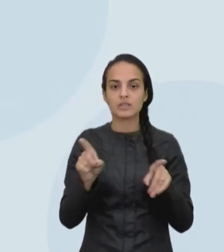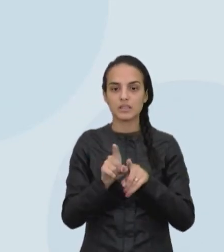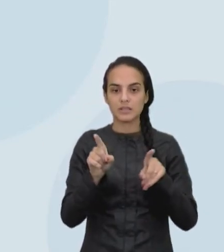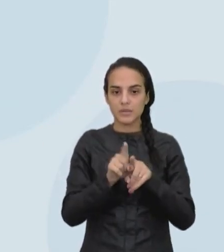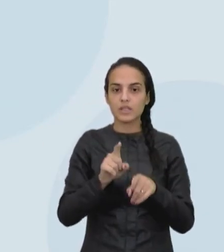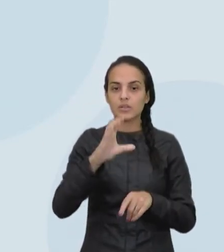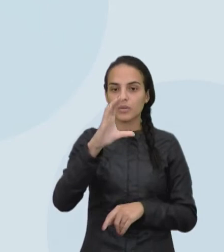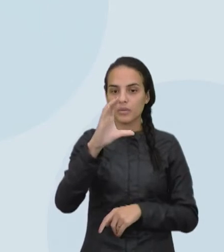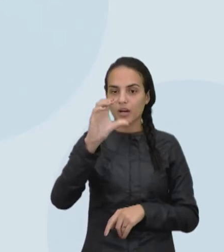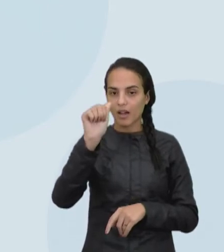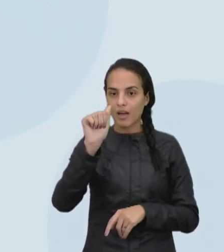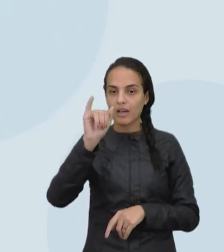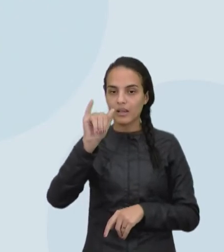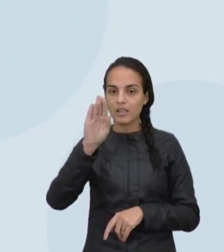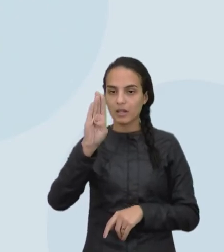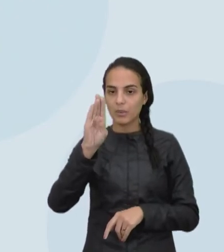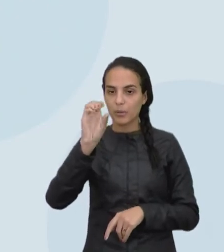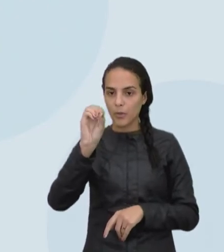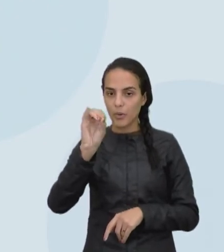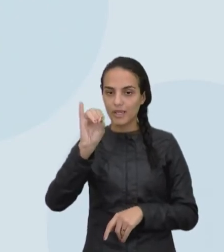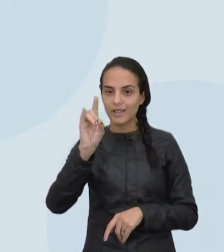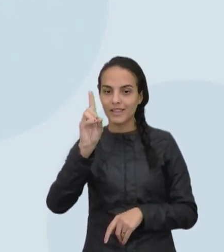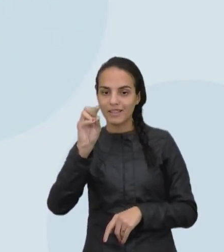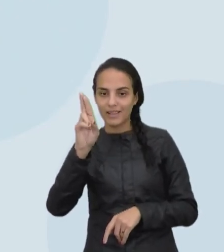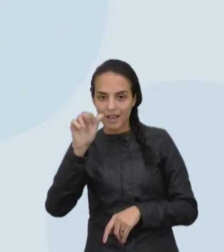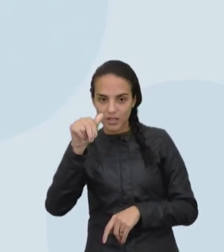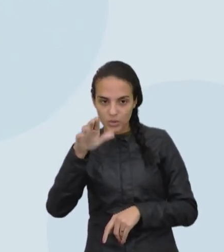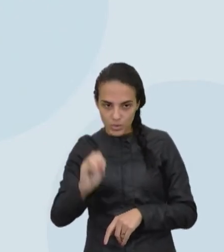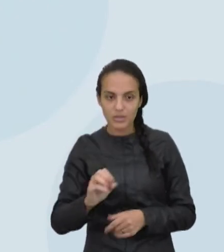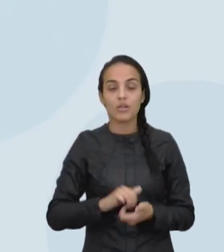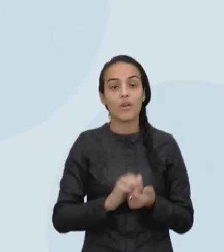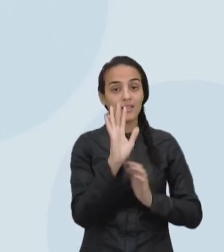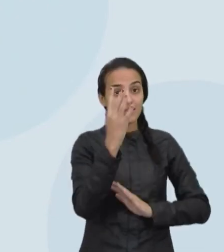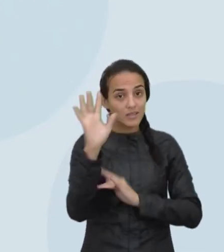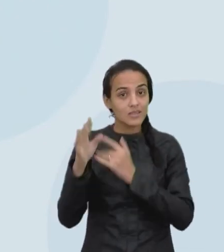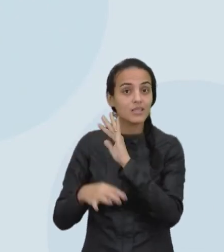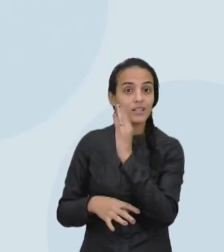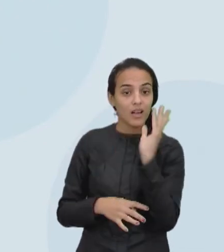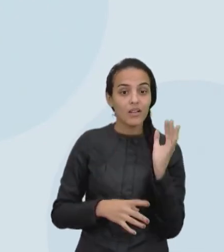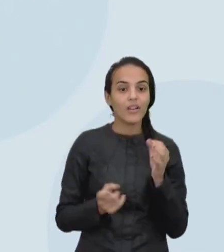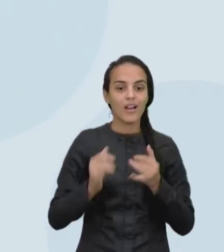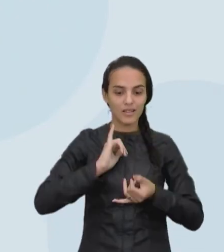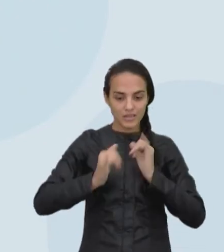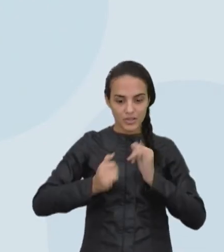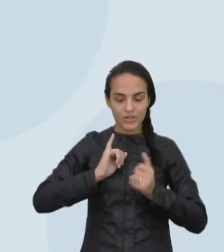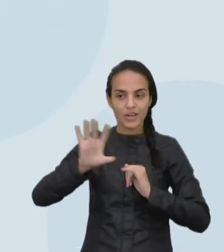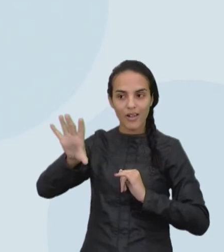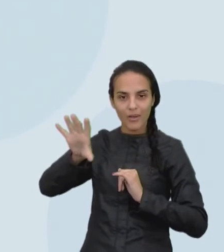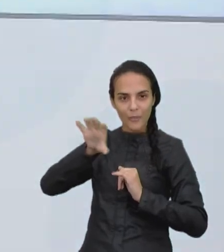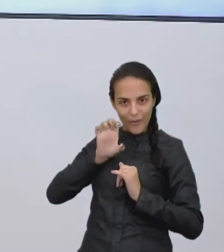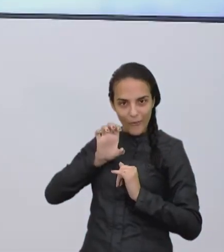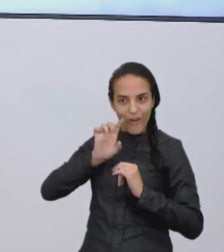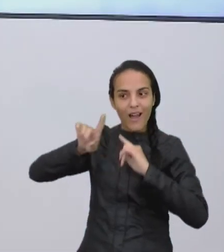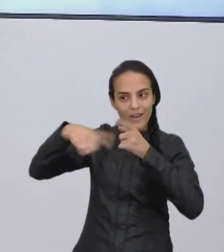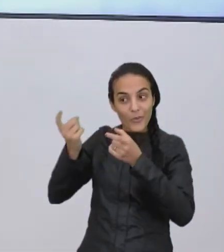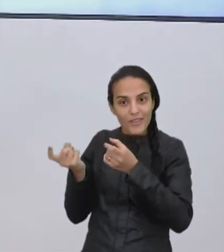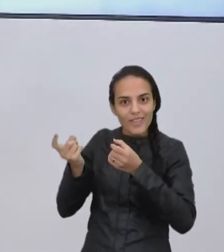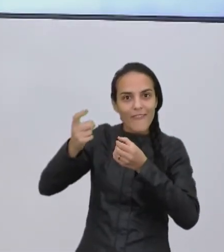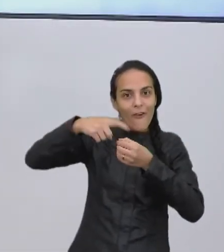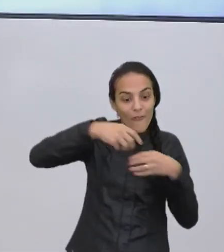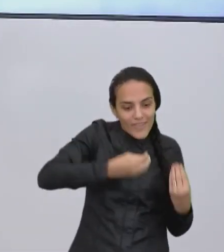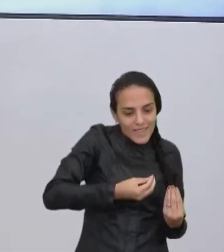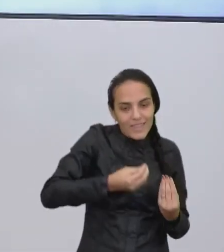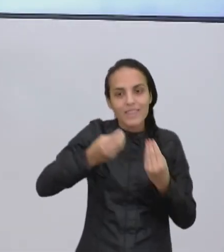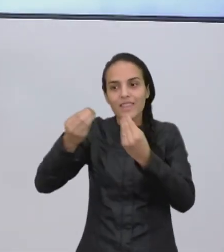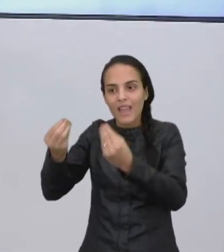ó. Então, os vegetais devolvem essa energia que ela pegou inicialmente aqui, ó, e põe aqui